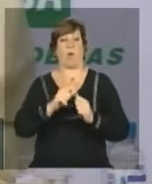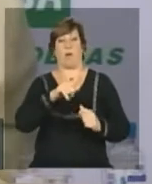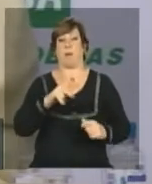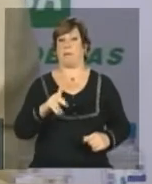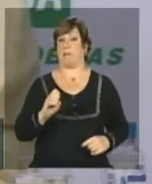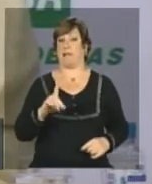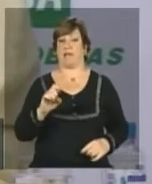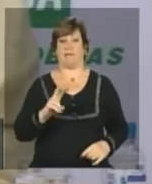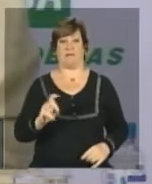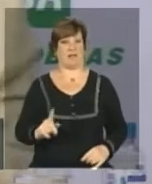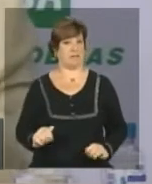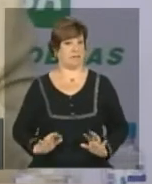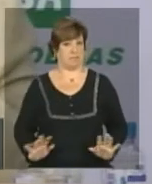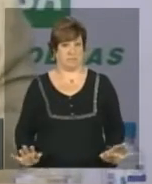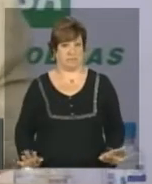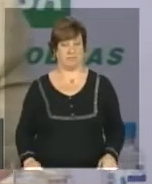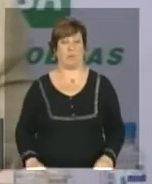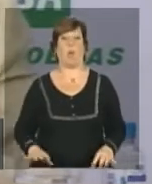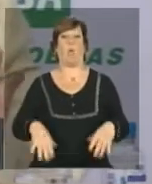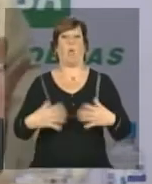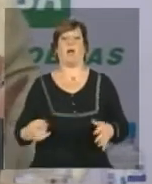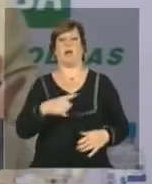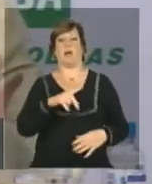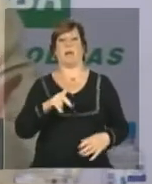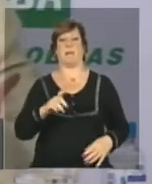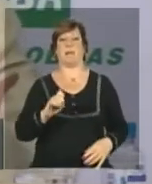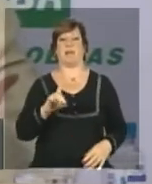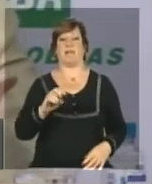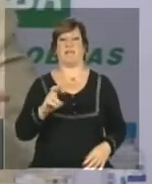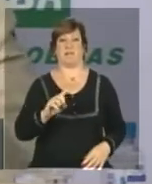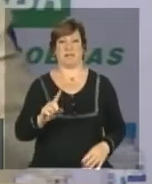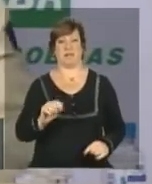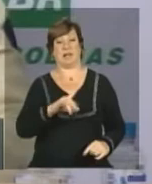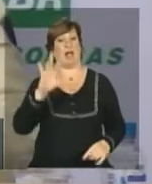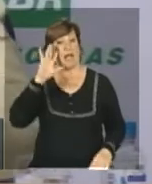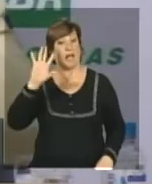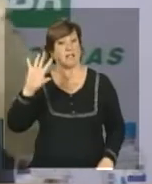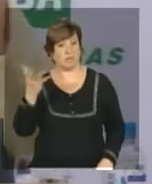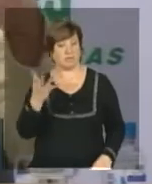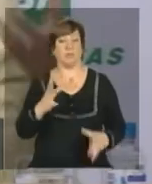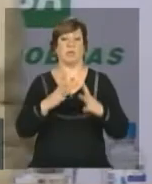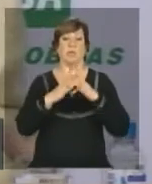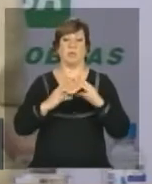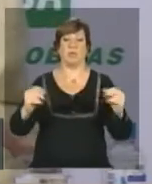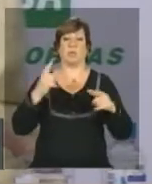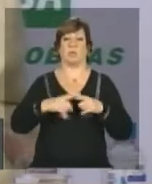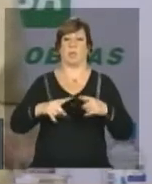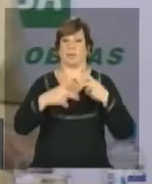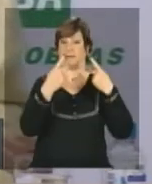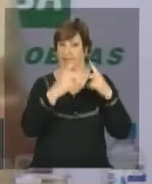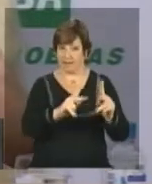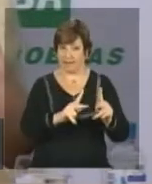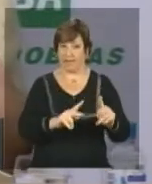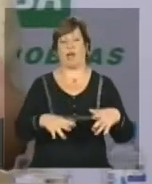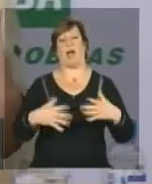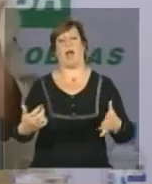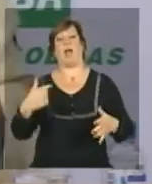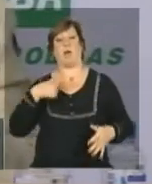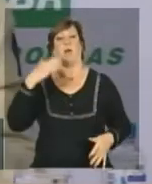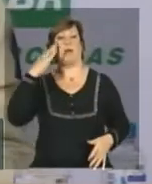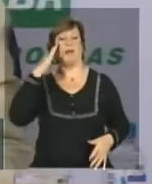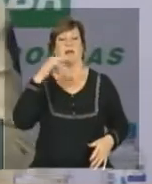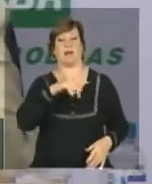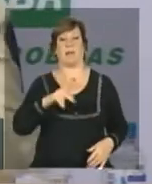PDVSA. Quando a PDVSA resolver as dificuldades dela, eu entendo